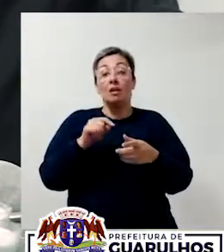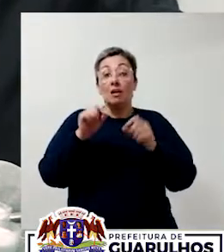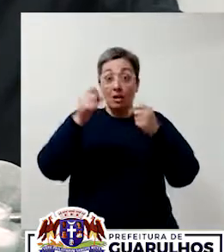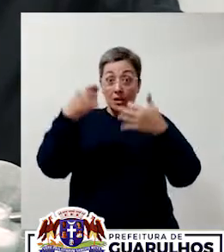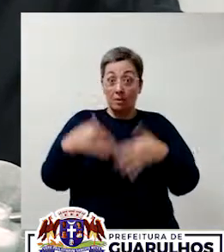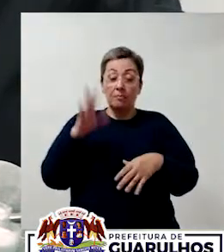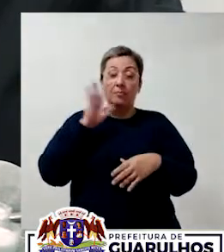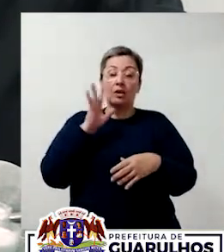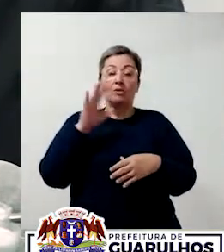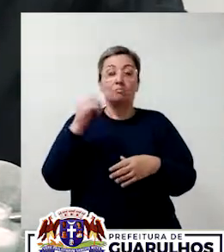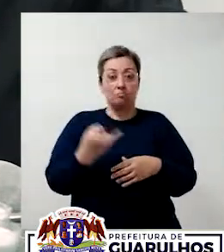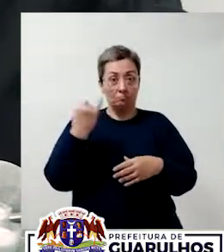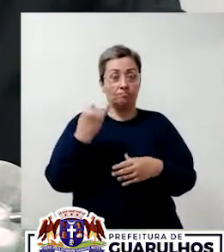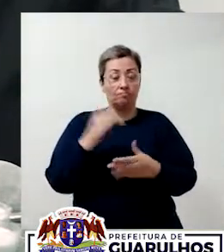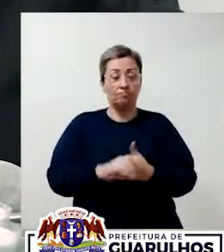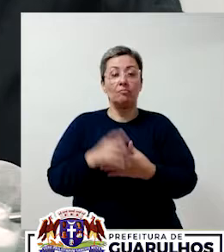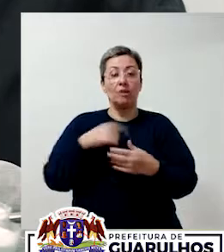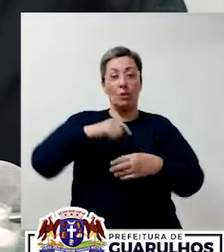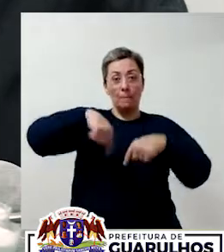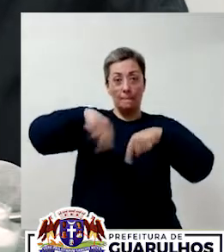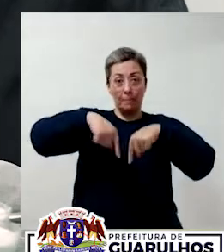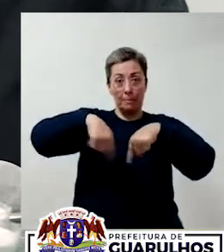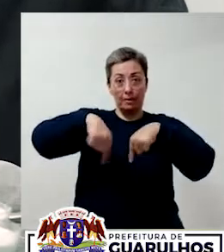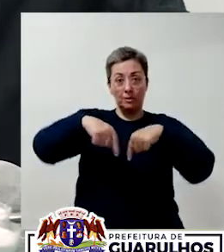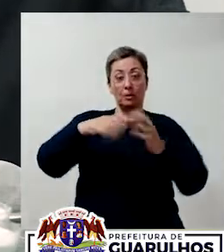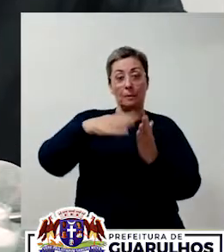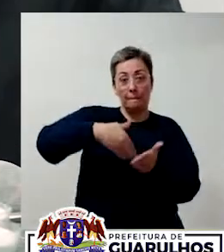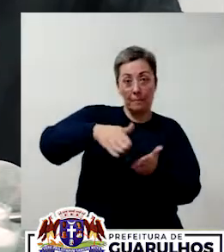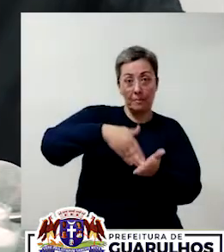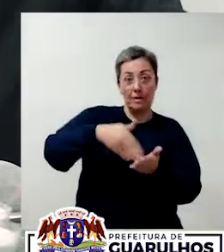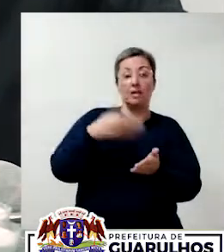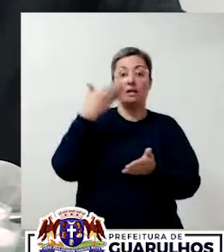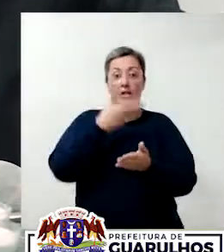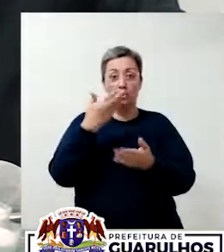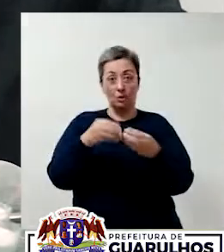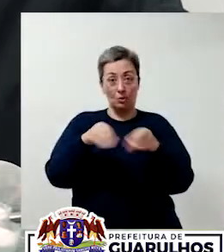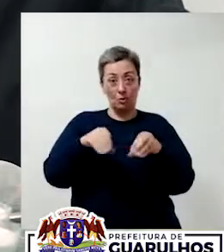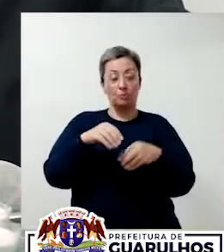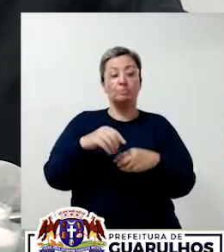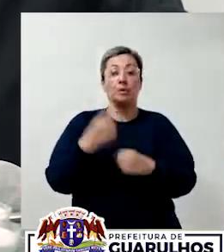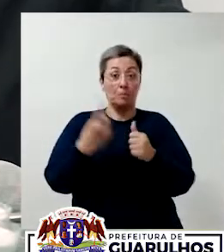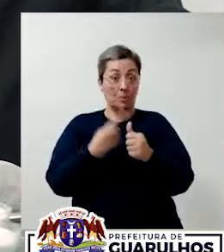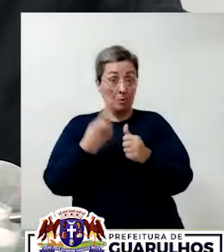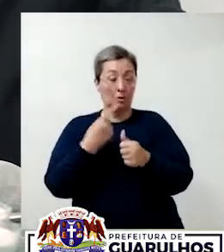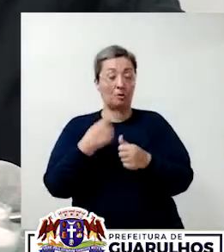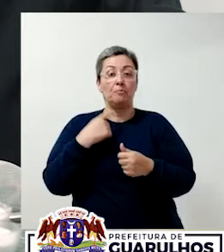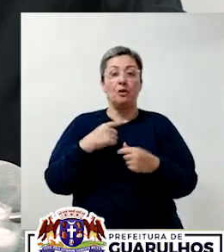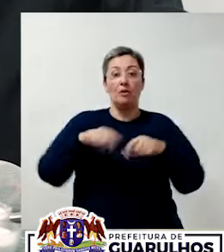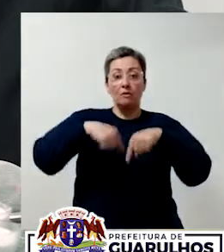hoje, é legal fazer esse processo. Bate margarina, açúcar e os